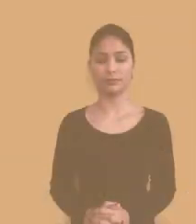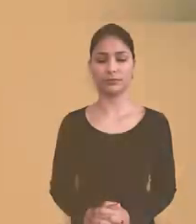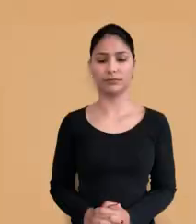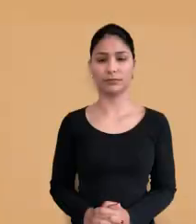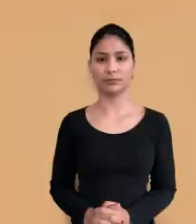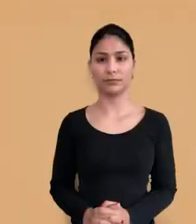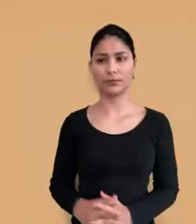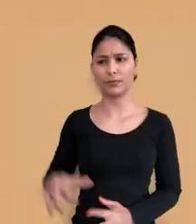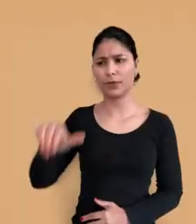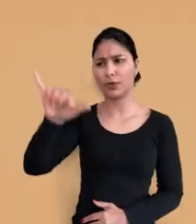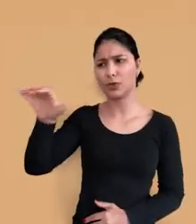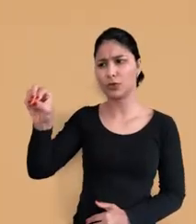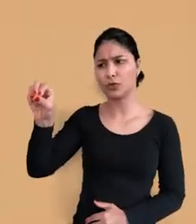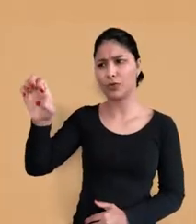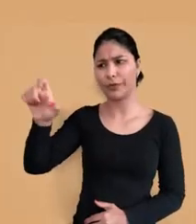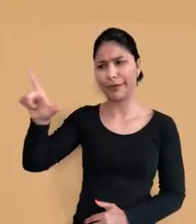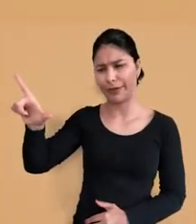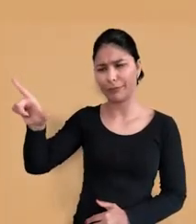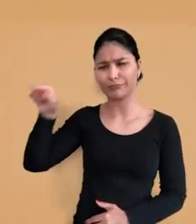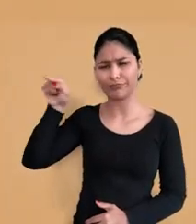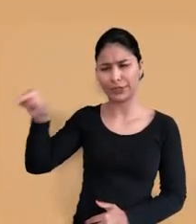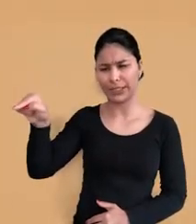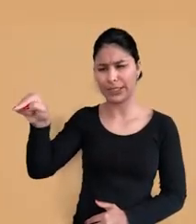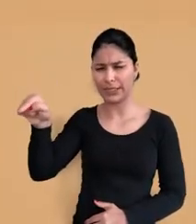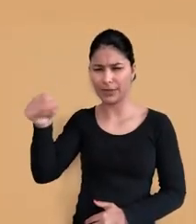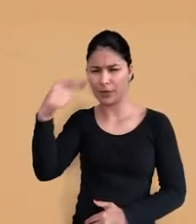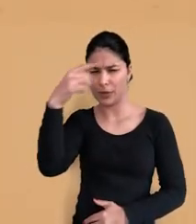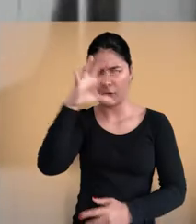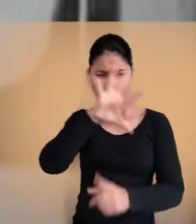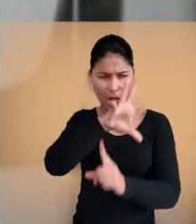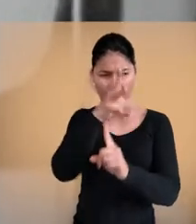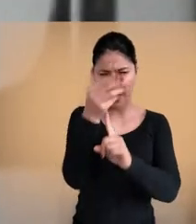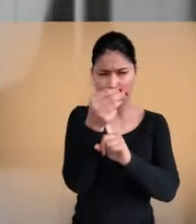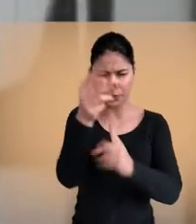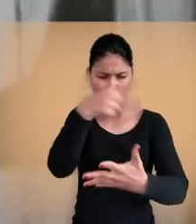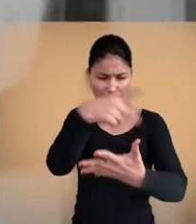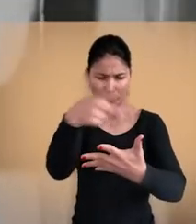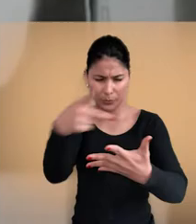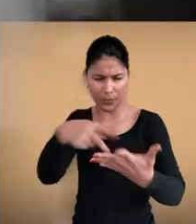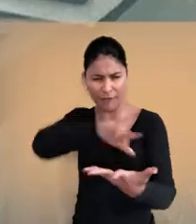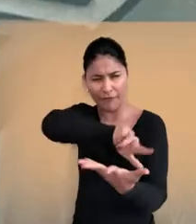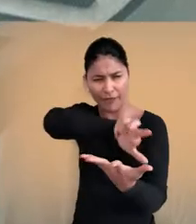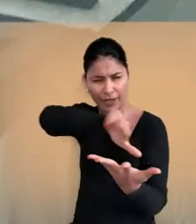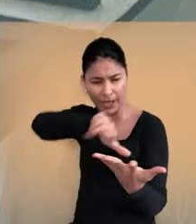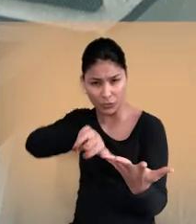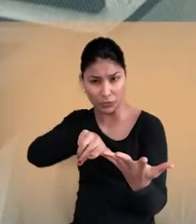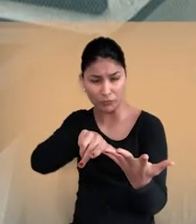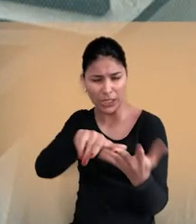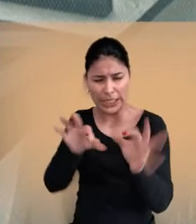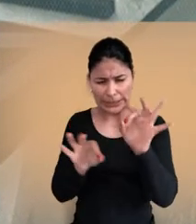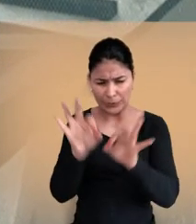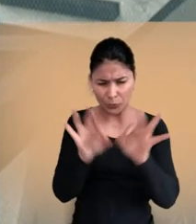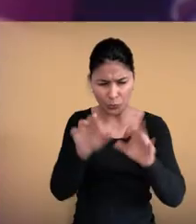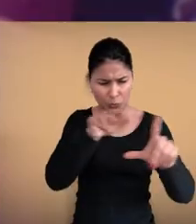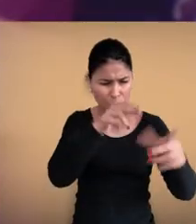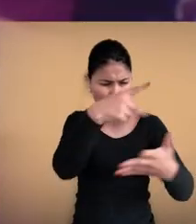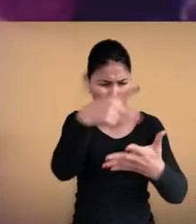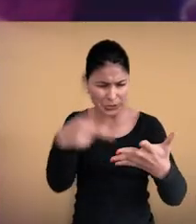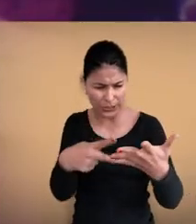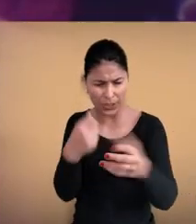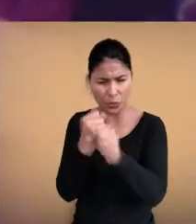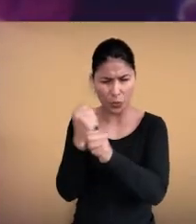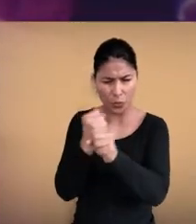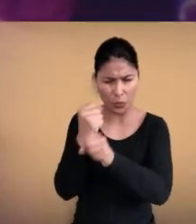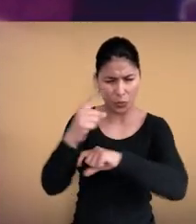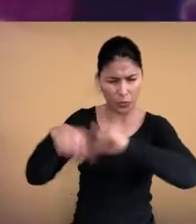Joel, artista múltiplo. Muitos desenhos e projetos depois, Joel Saldanha